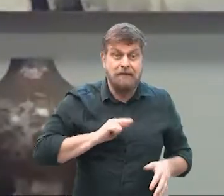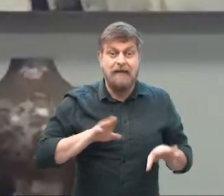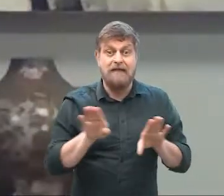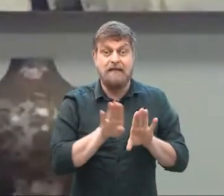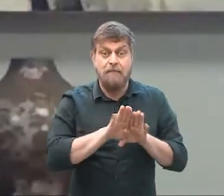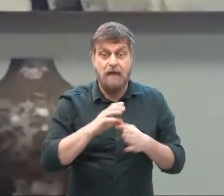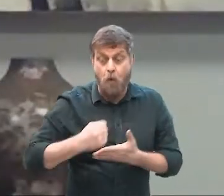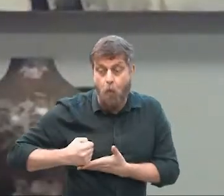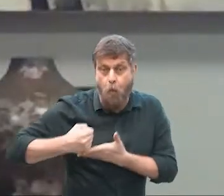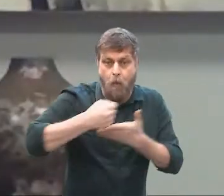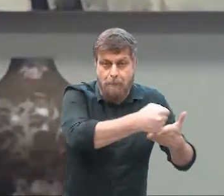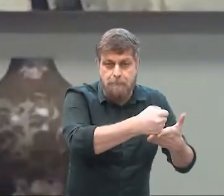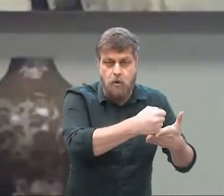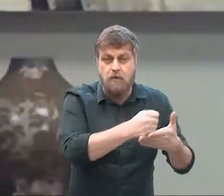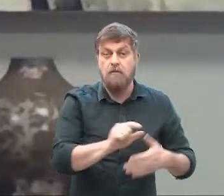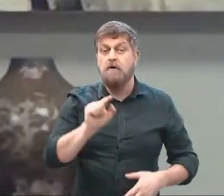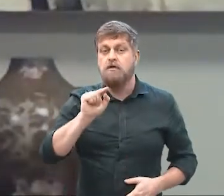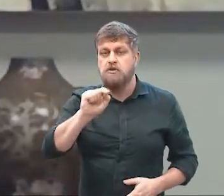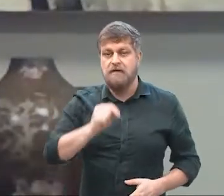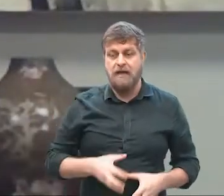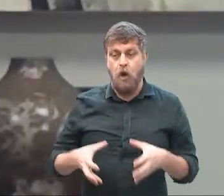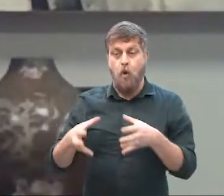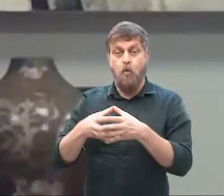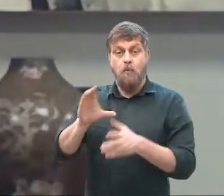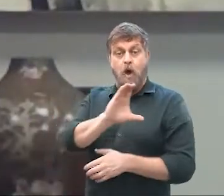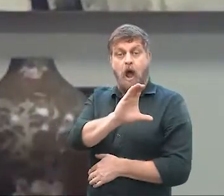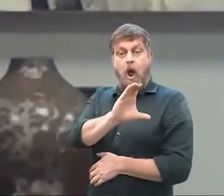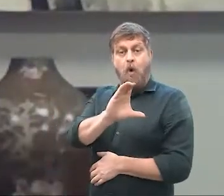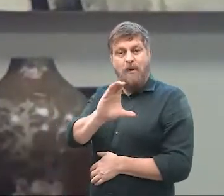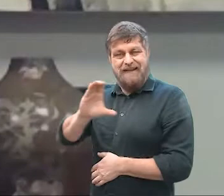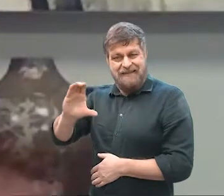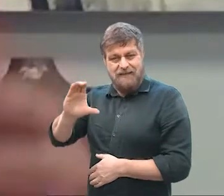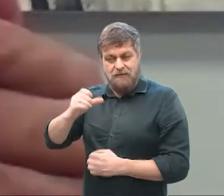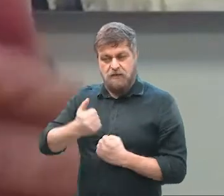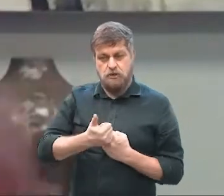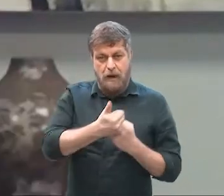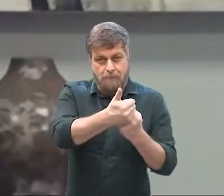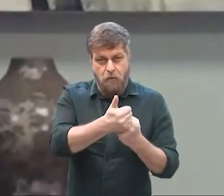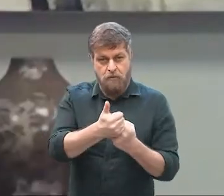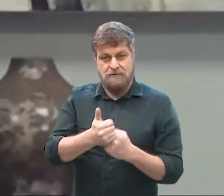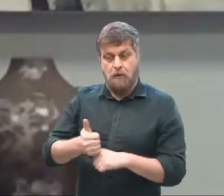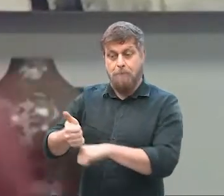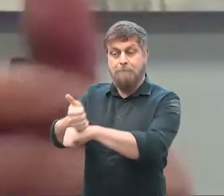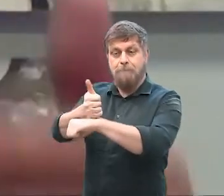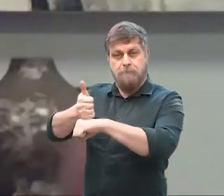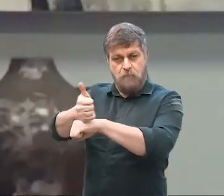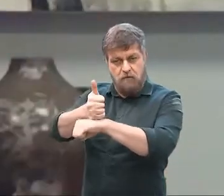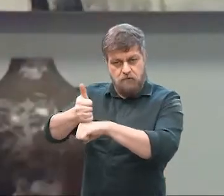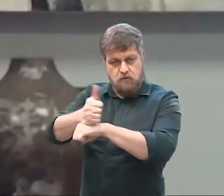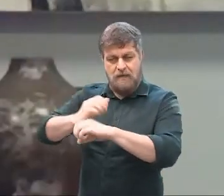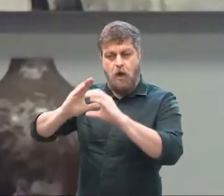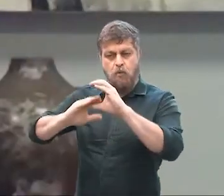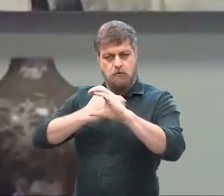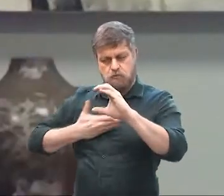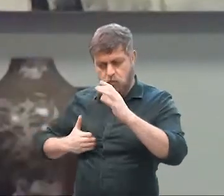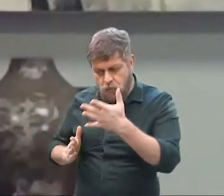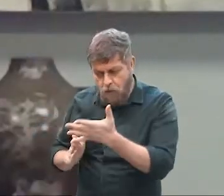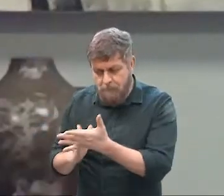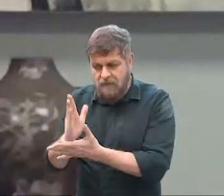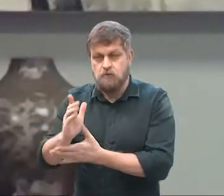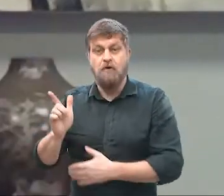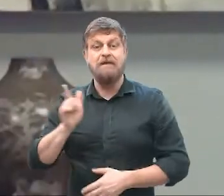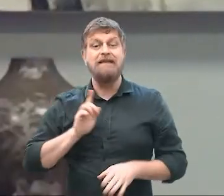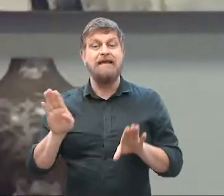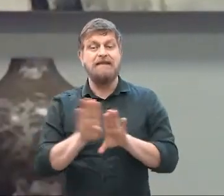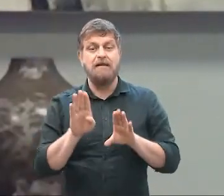bom e eficiente da coordenadoria de apoio às comissões, são profissionais técnicos, concursados. Nós temos também